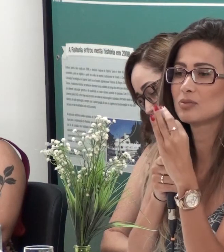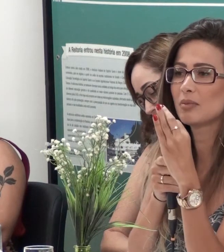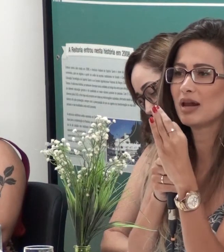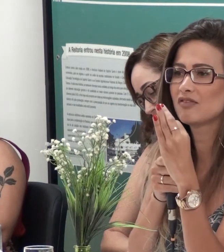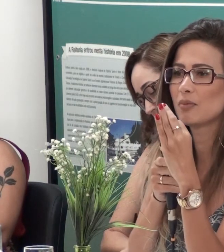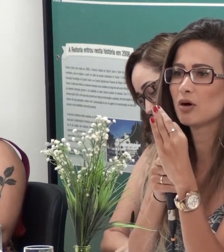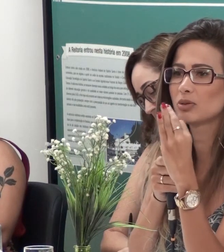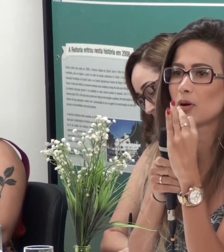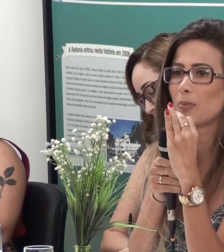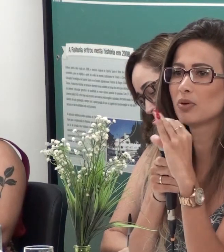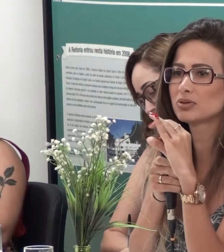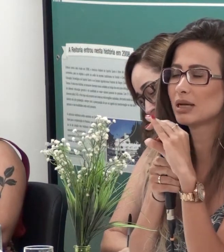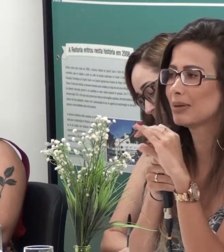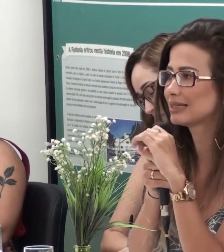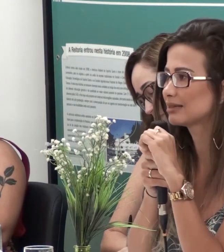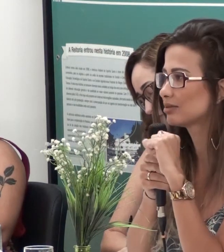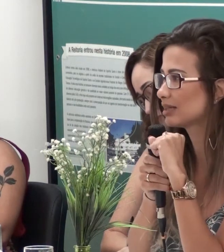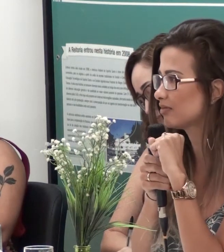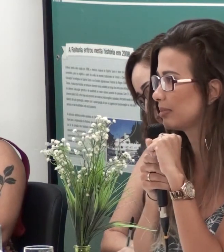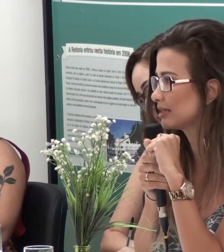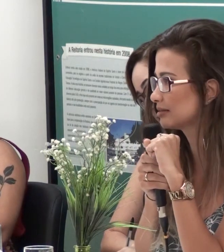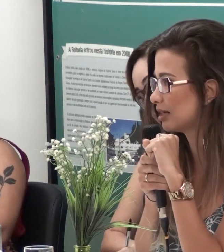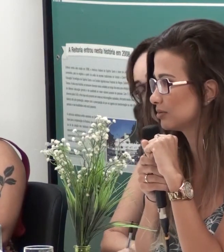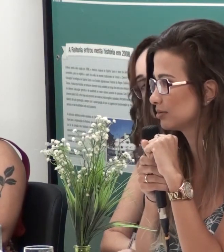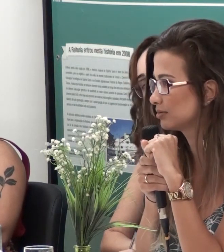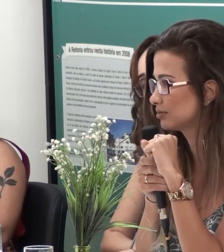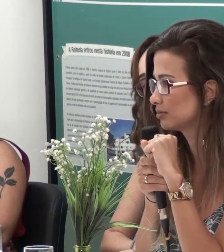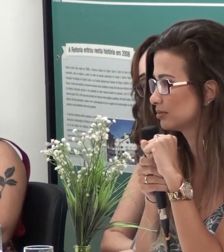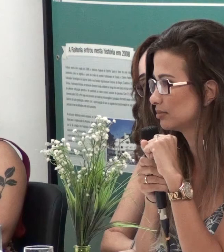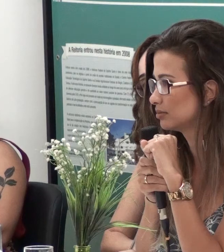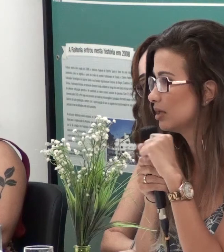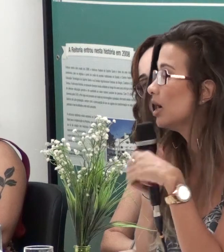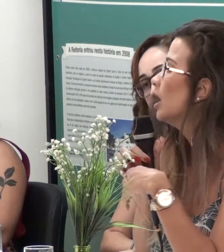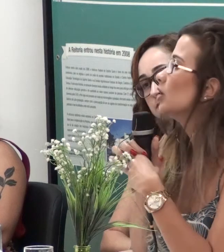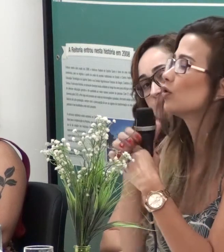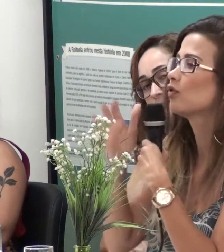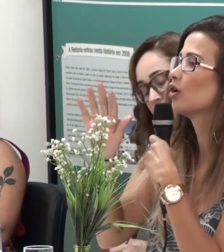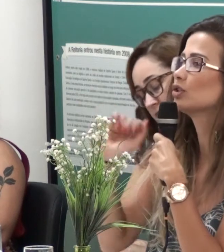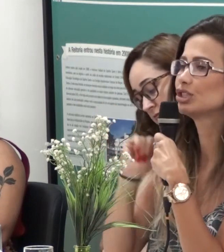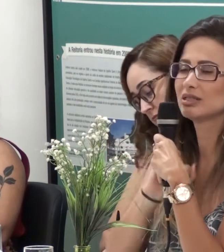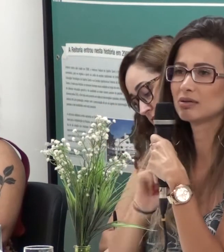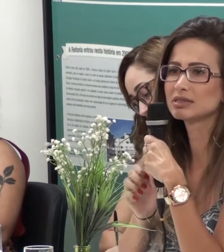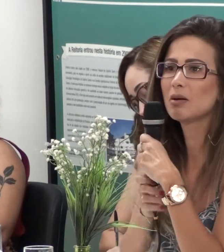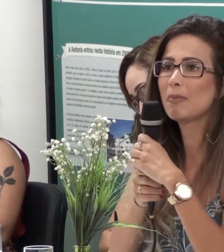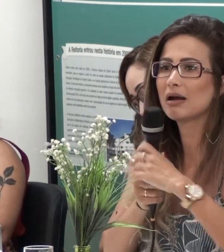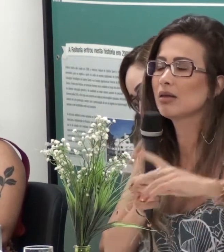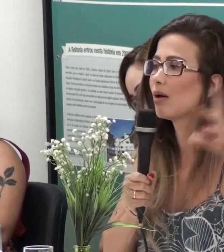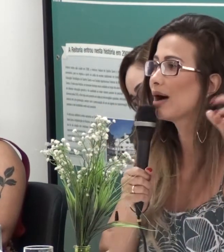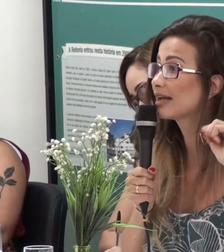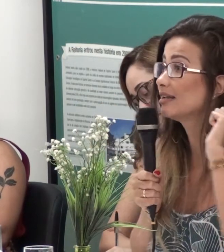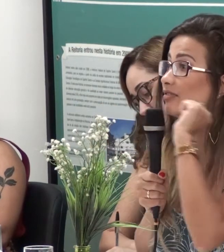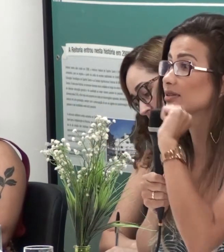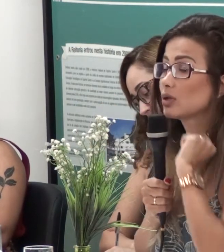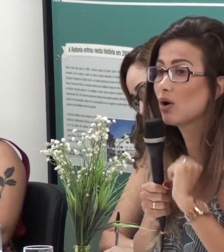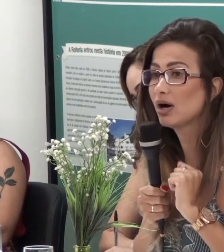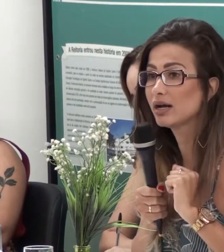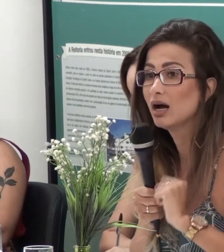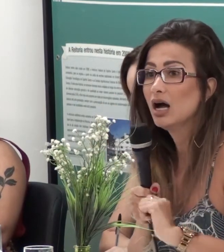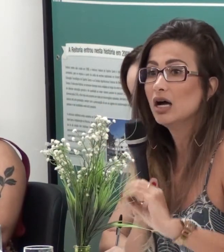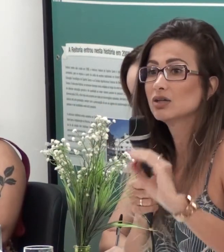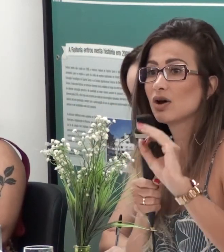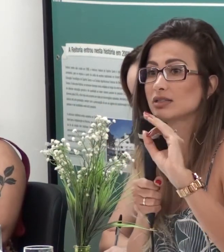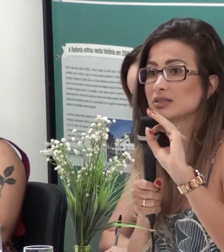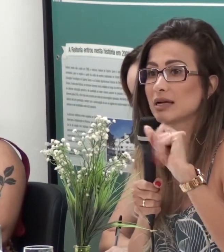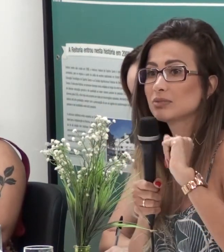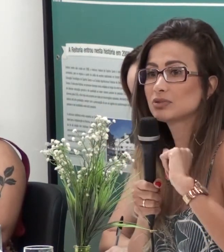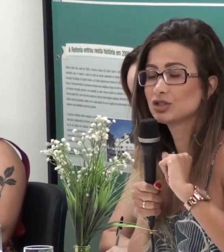teve uma notícia. Uma mulher foi morta porque o ponto da batata não estava bem assado. Não vou longe, não. São Paulo, não. Aqui em